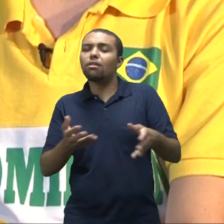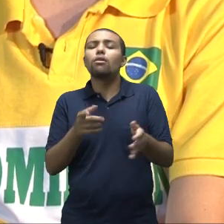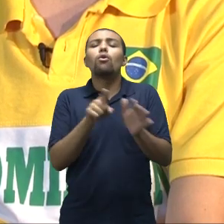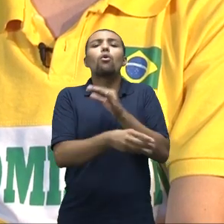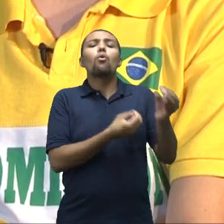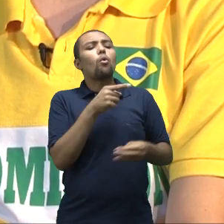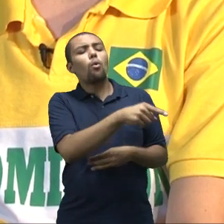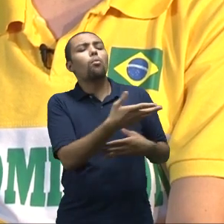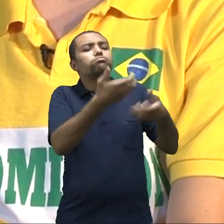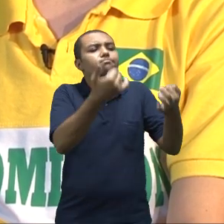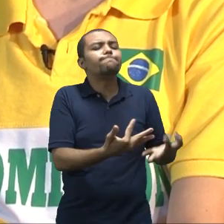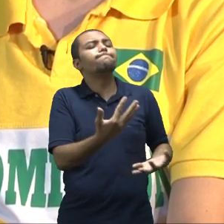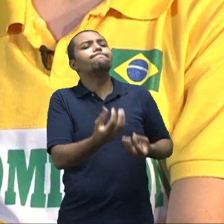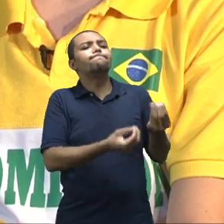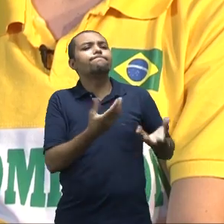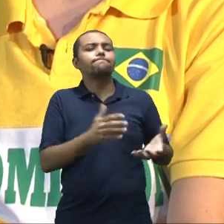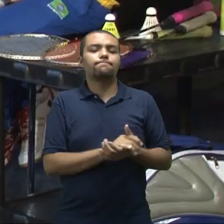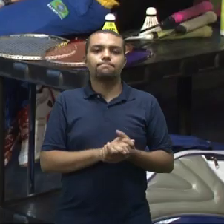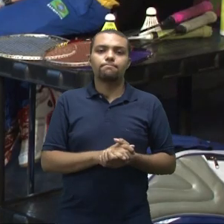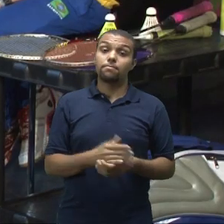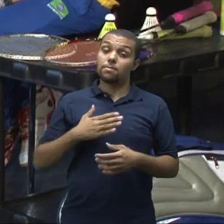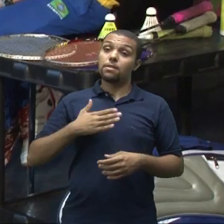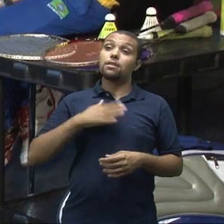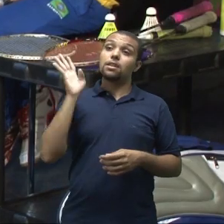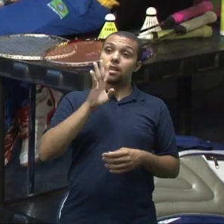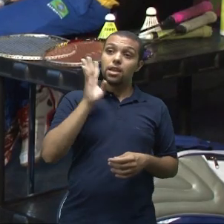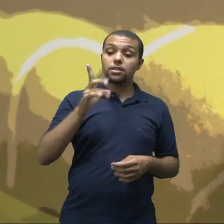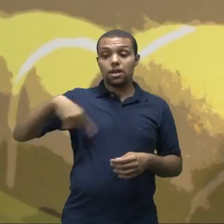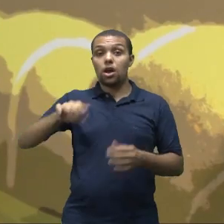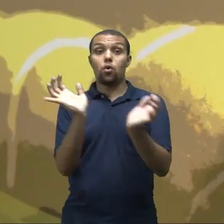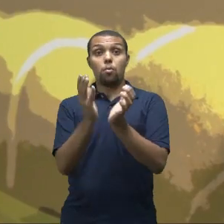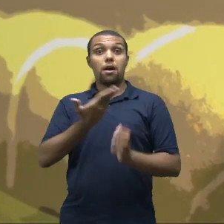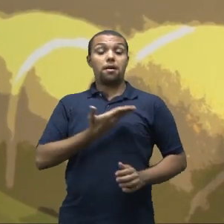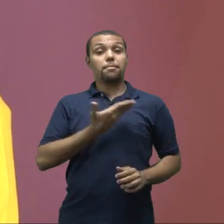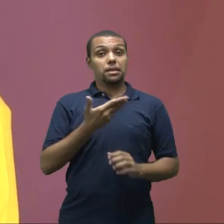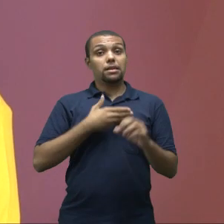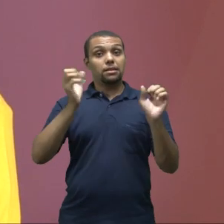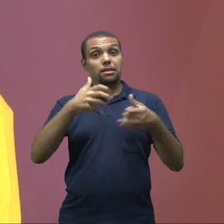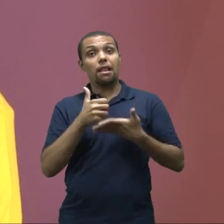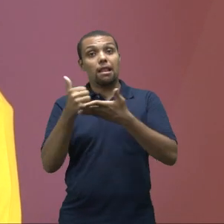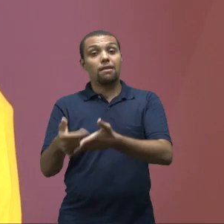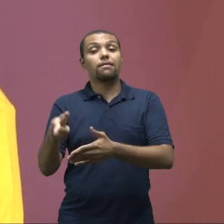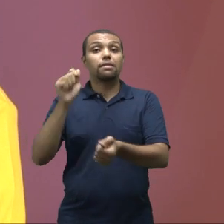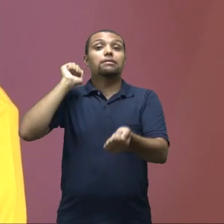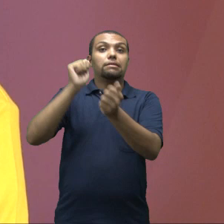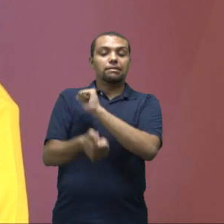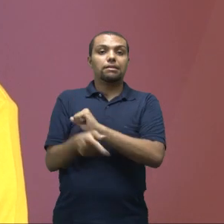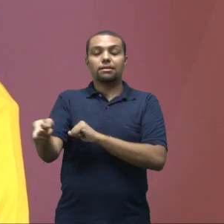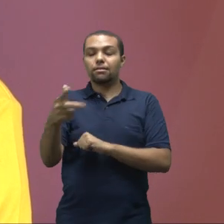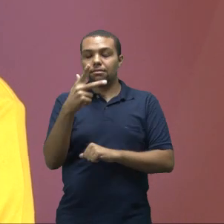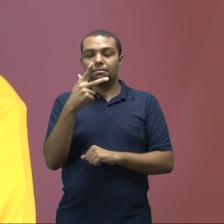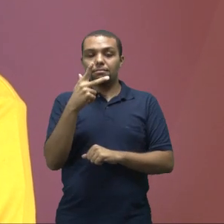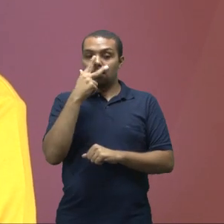mais jovem, assim, né? Como que é isso para vocês? Para mim é legal, né? Tá levando meus amigos para jogar e